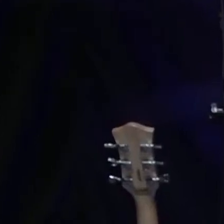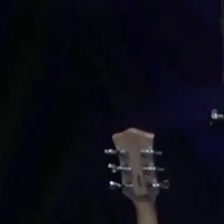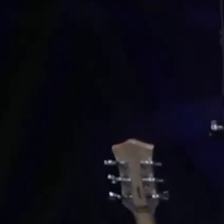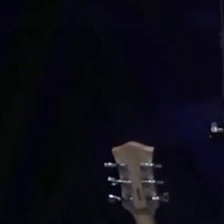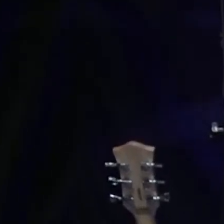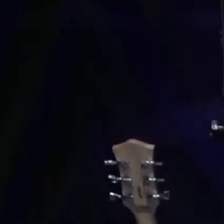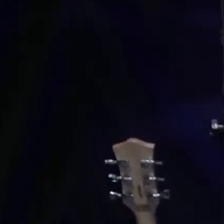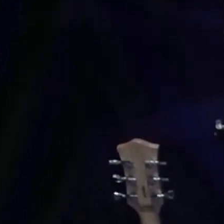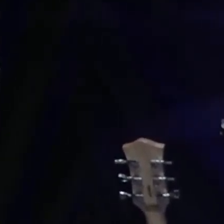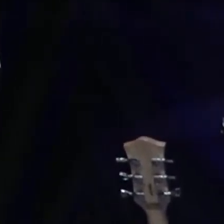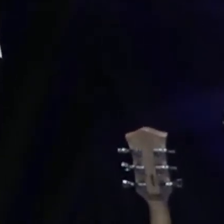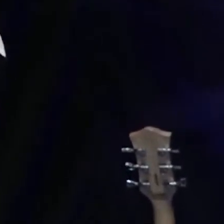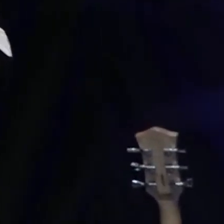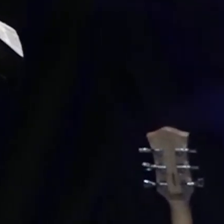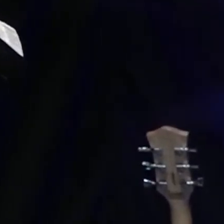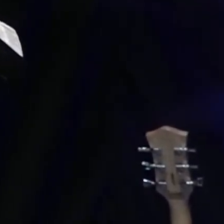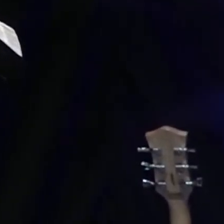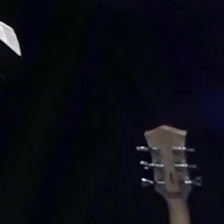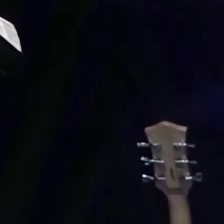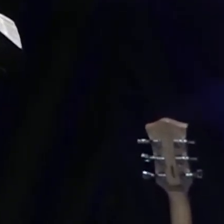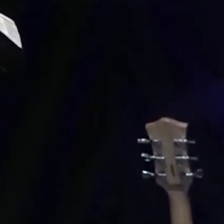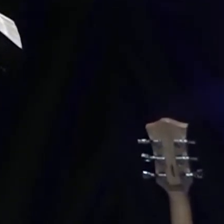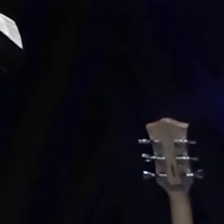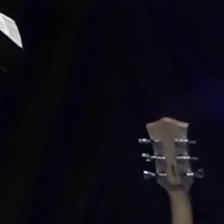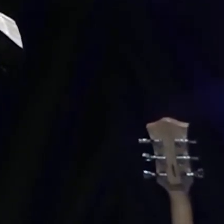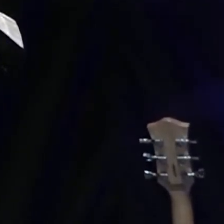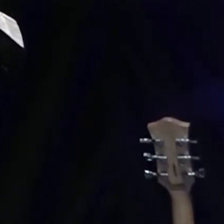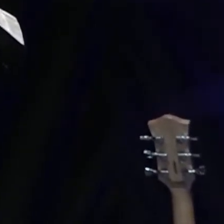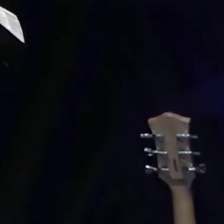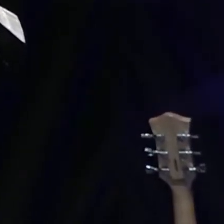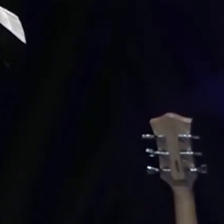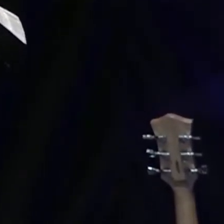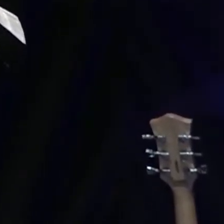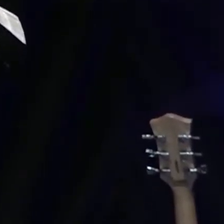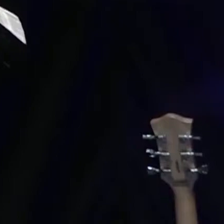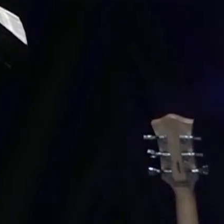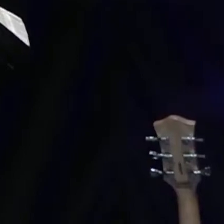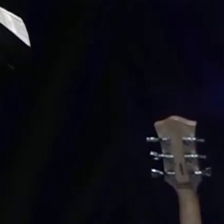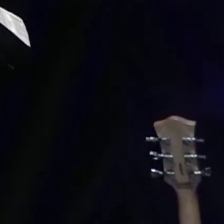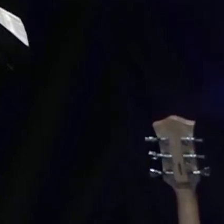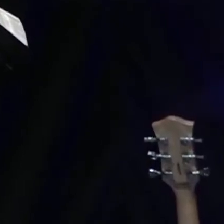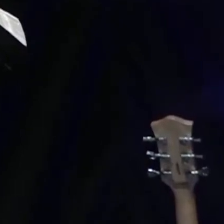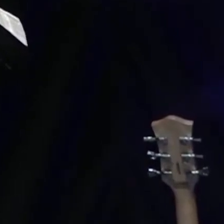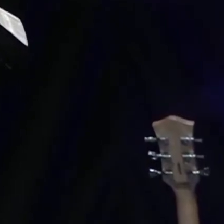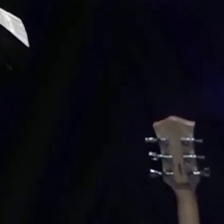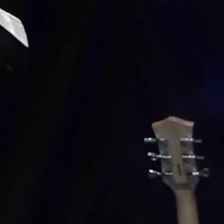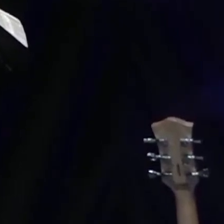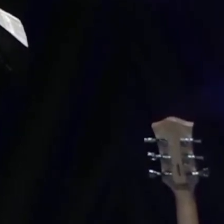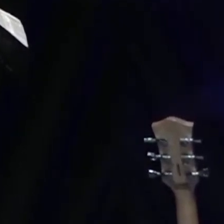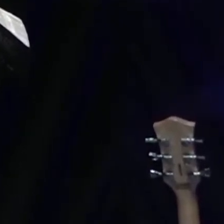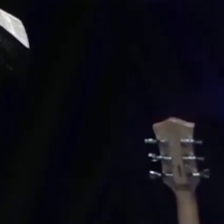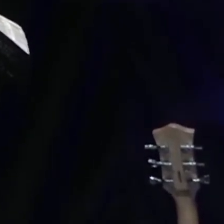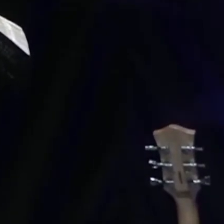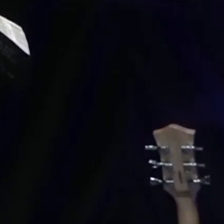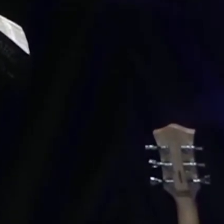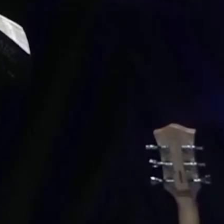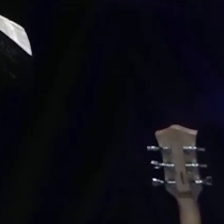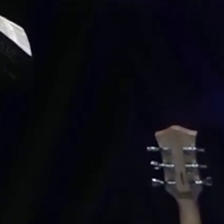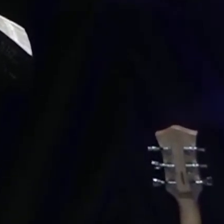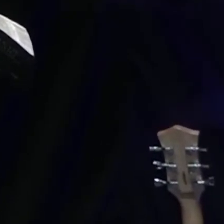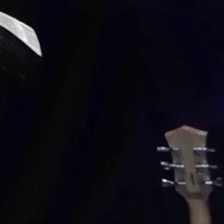nome Eclesiastes, é traduzido de uma palavra hebraica que